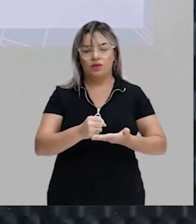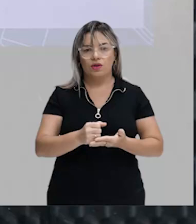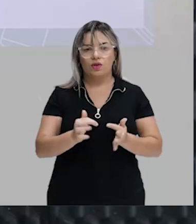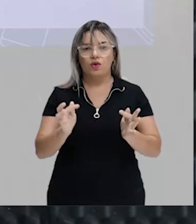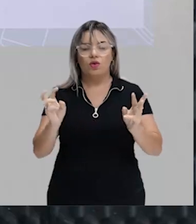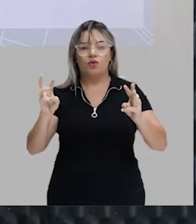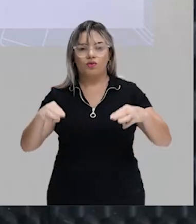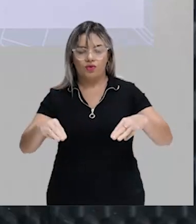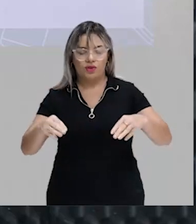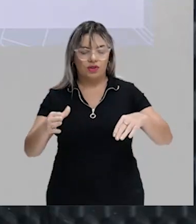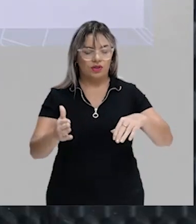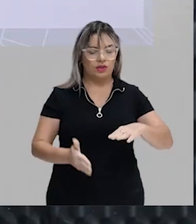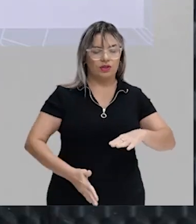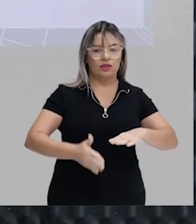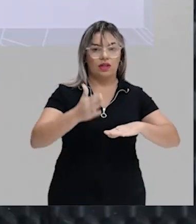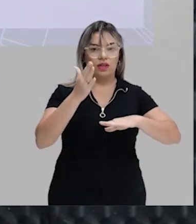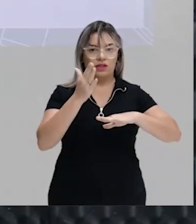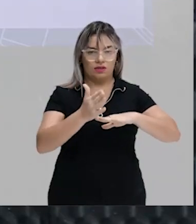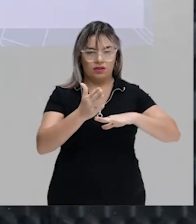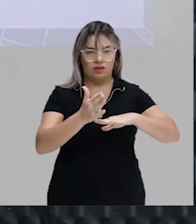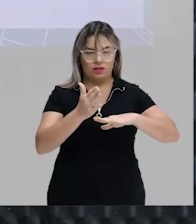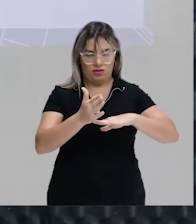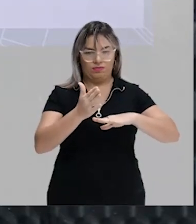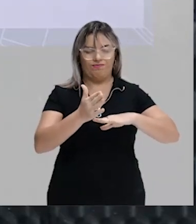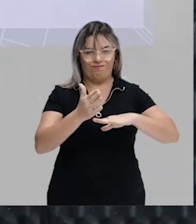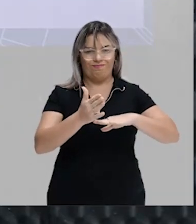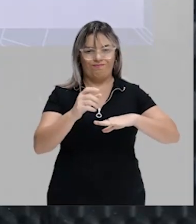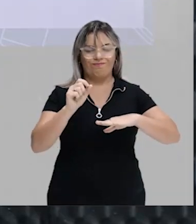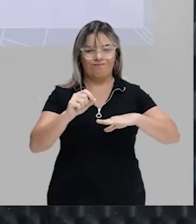Lembram? Decadência do feudalismo.